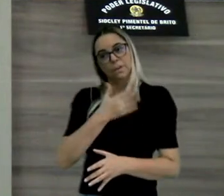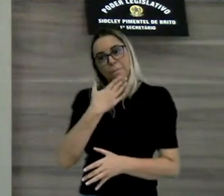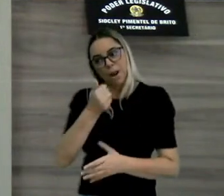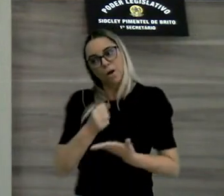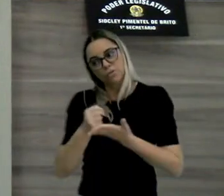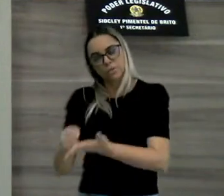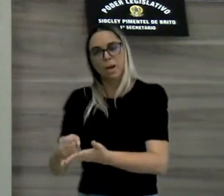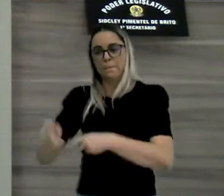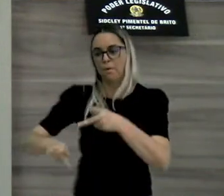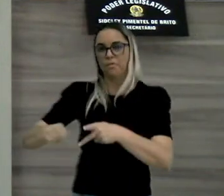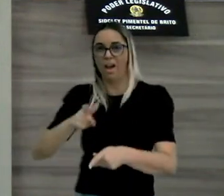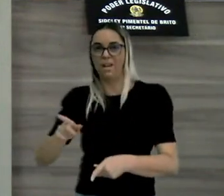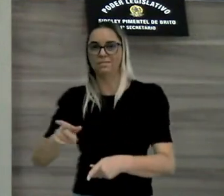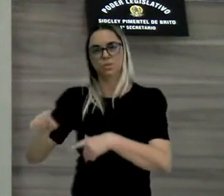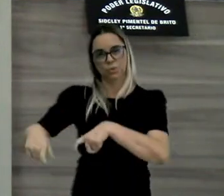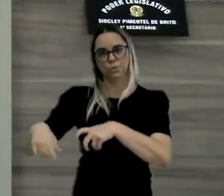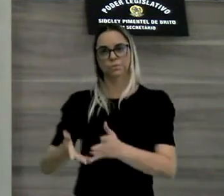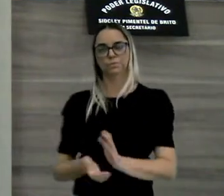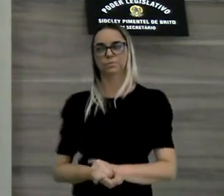dos